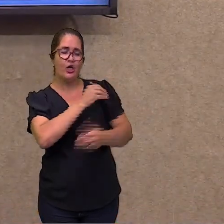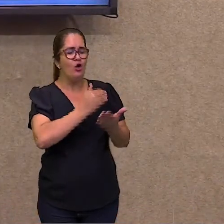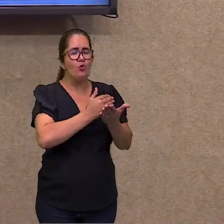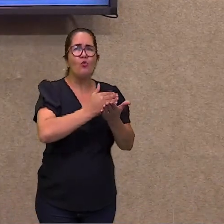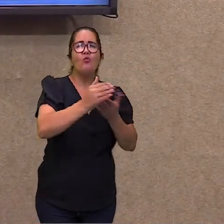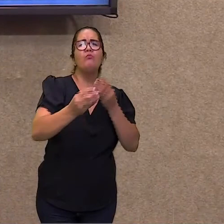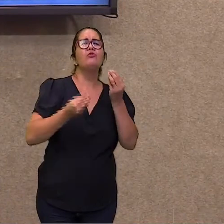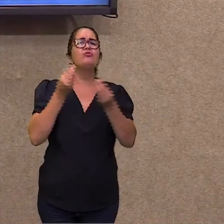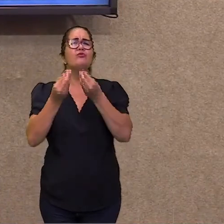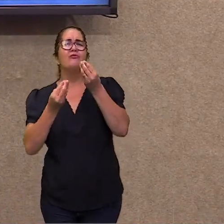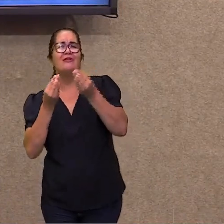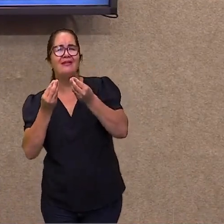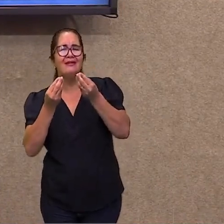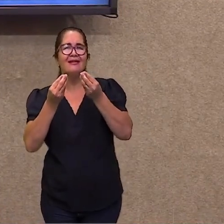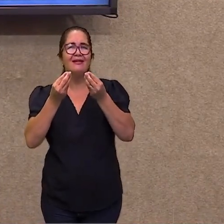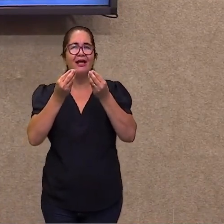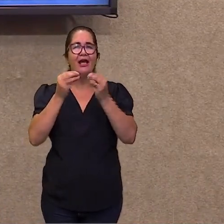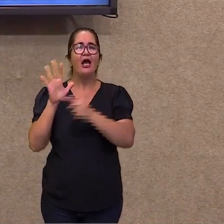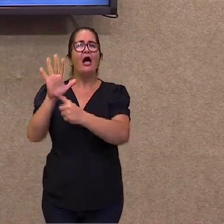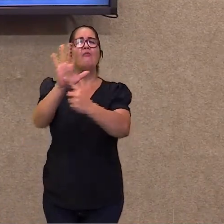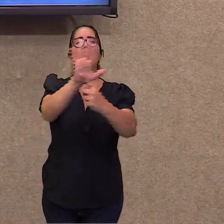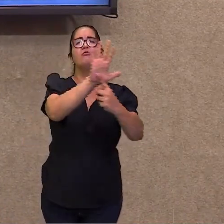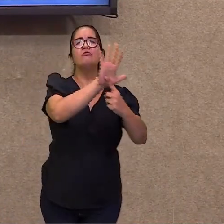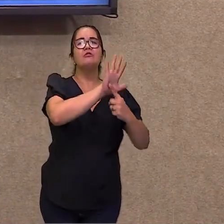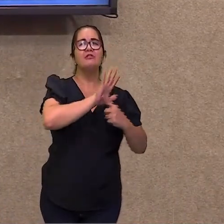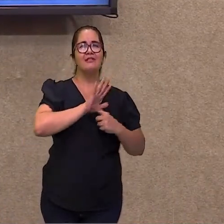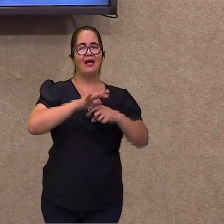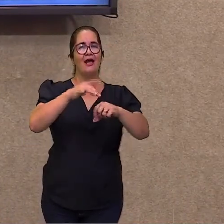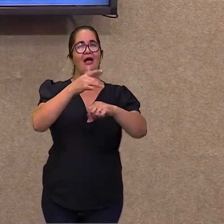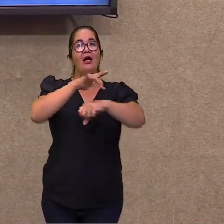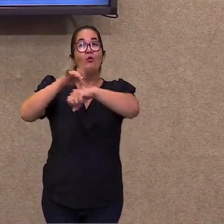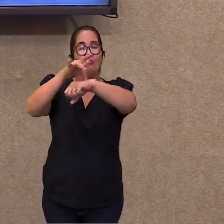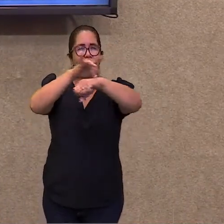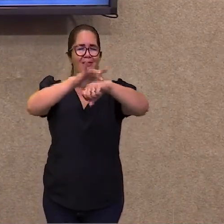ao balé. Então, assim, foi muito bacana essa aula,